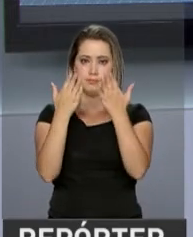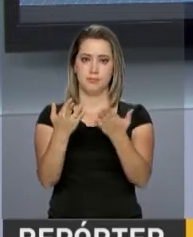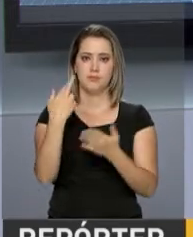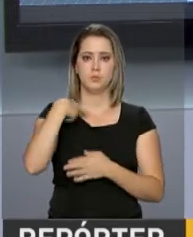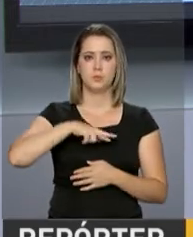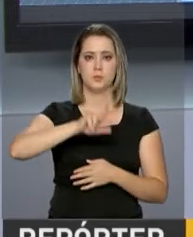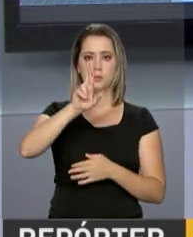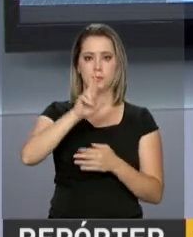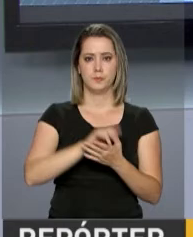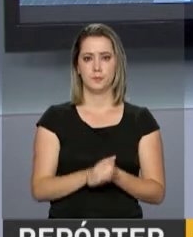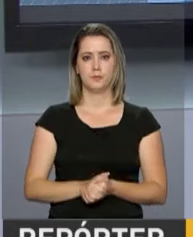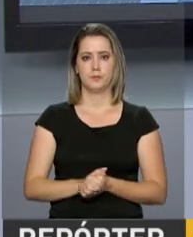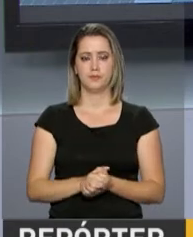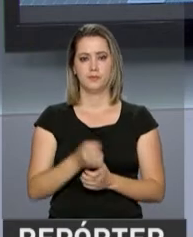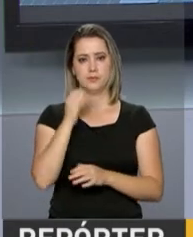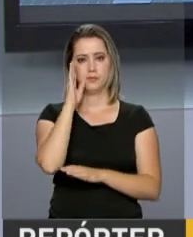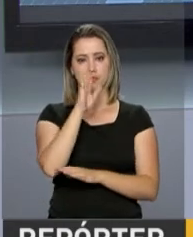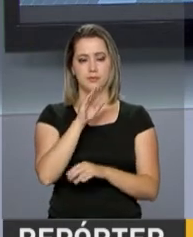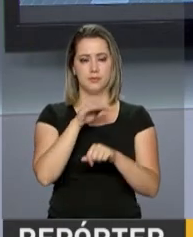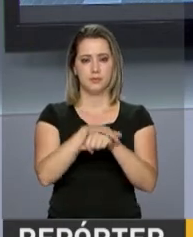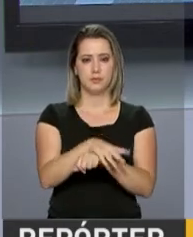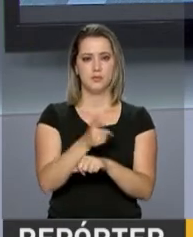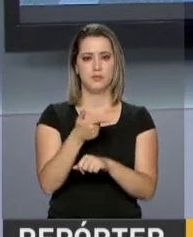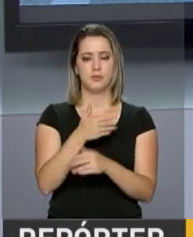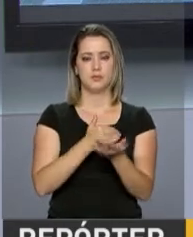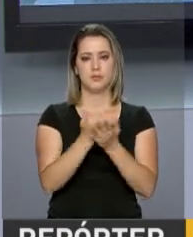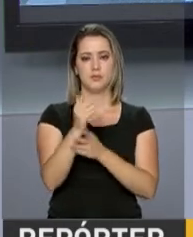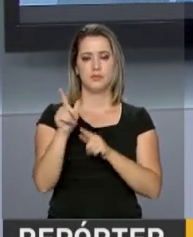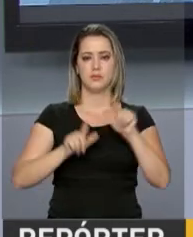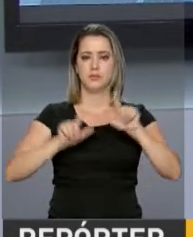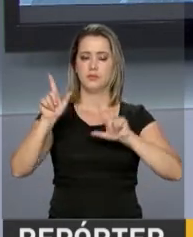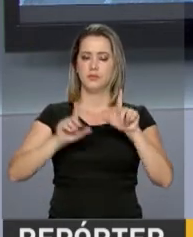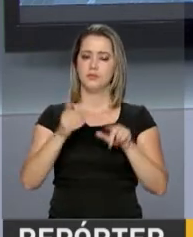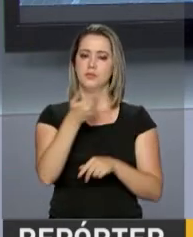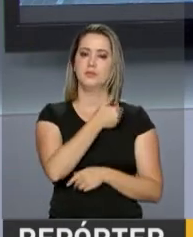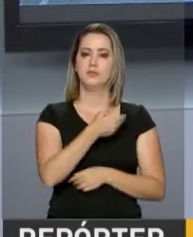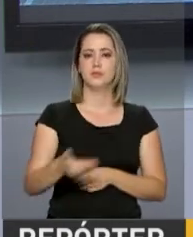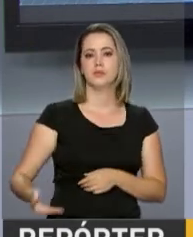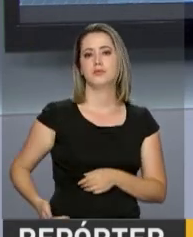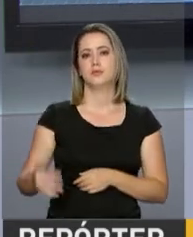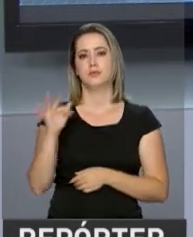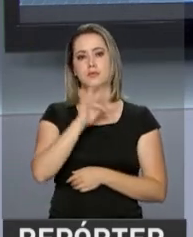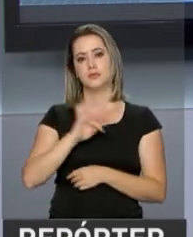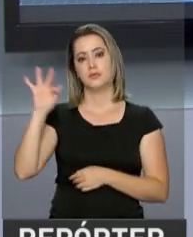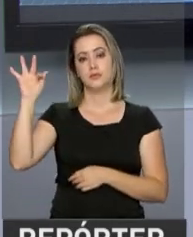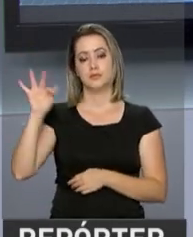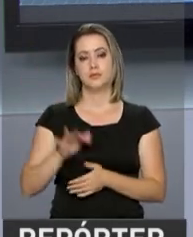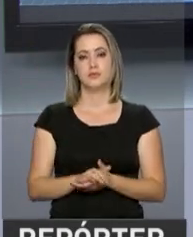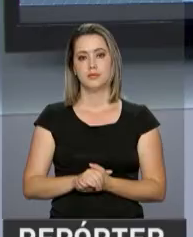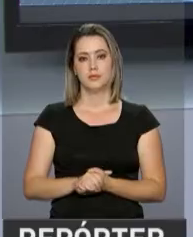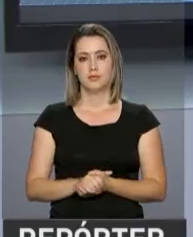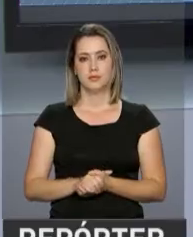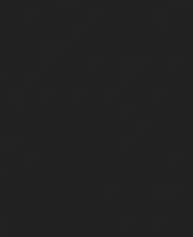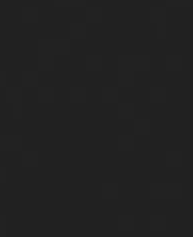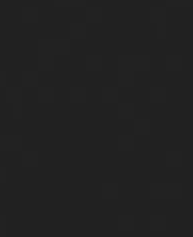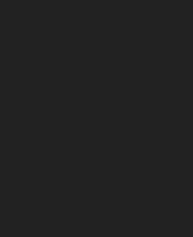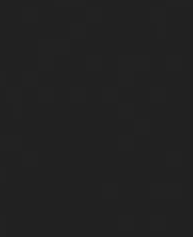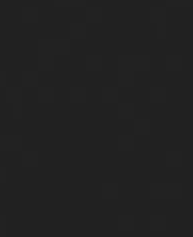do repórter nbr uma boa noite pra você e continue com a gente aqui na nbr a tv do governo federal